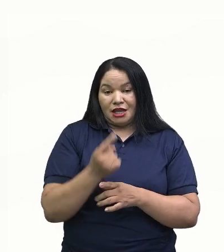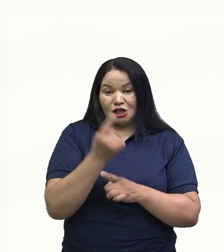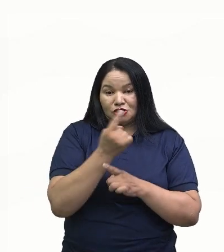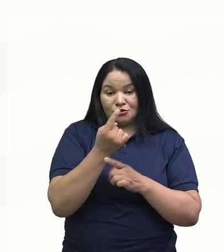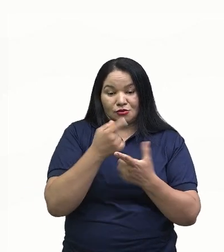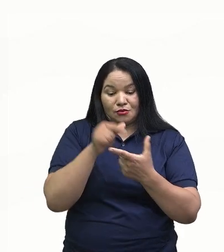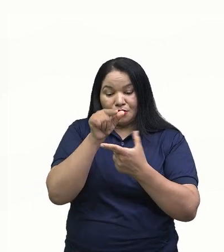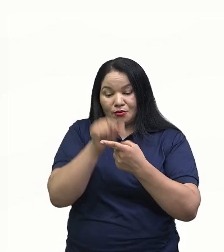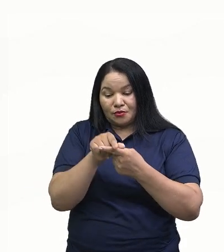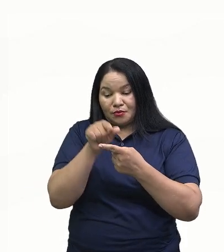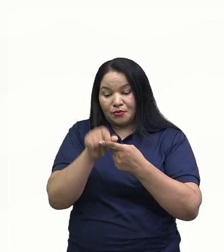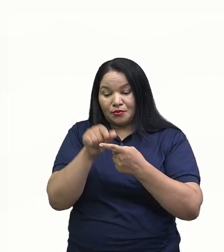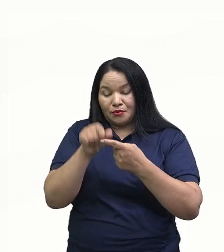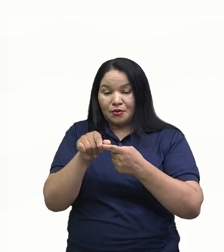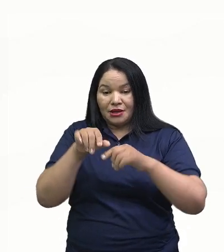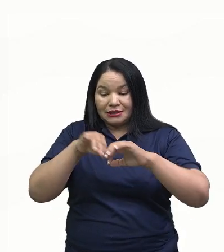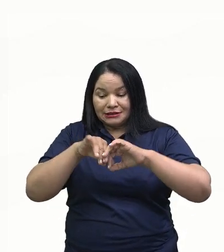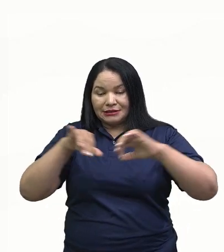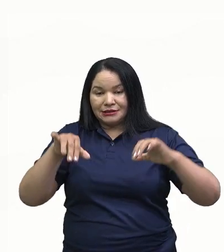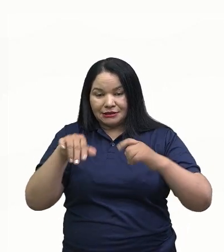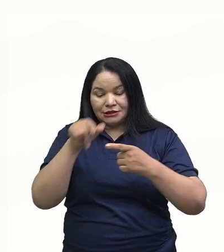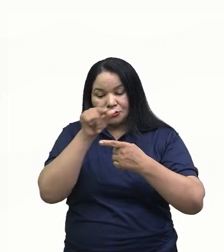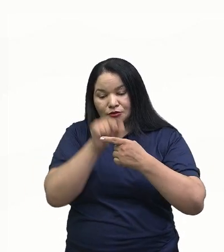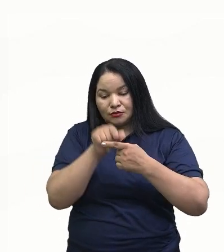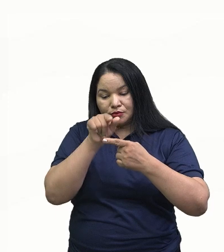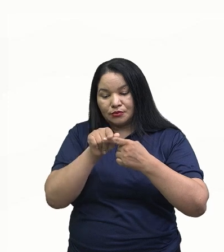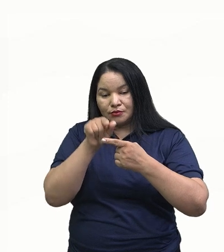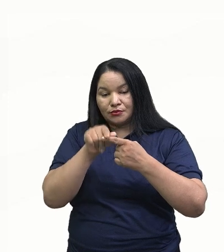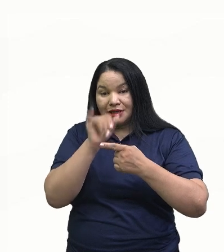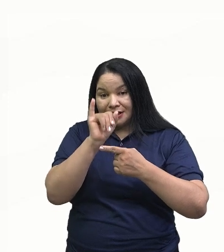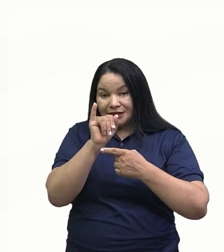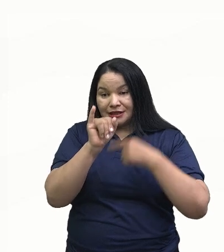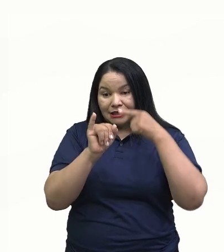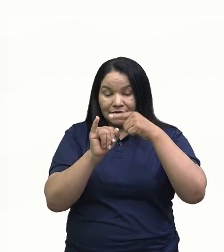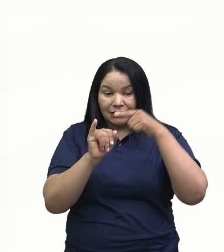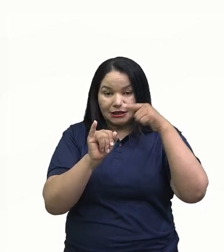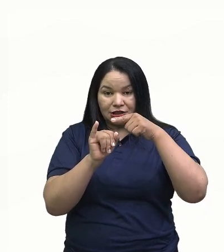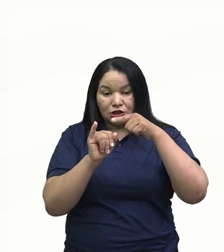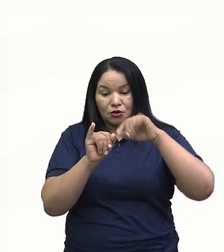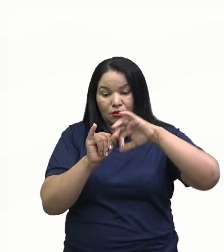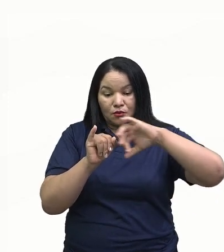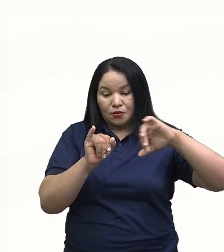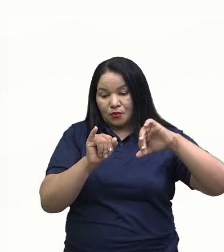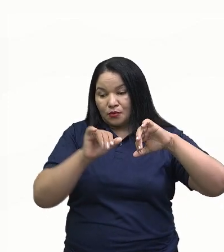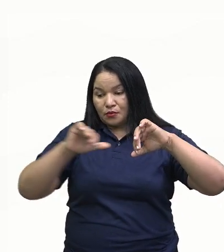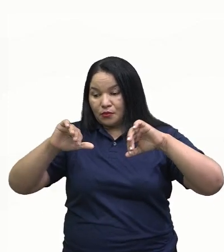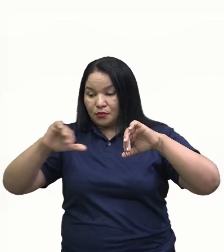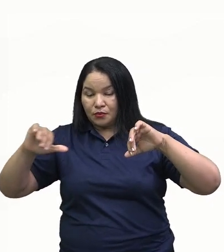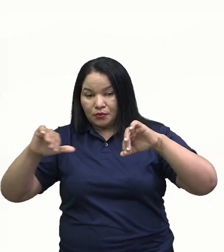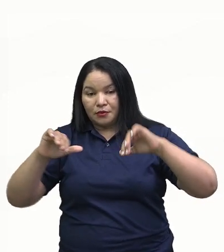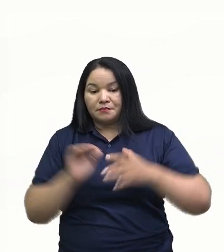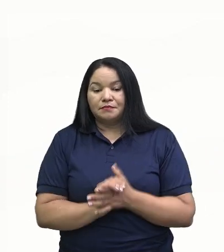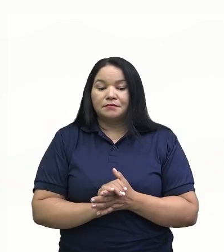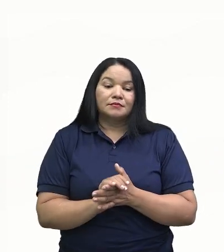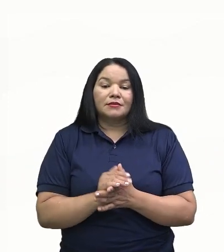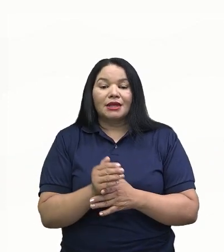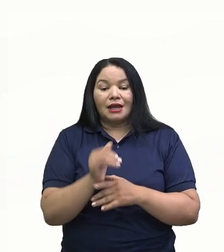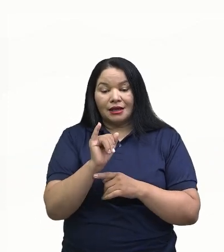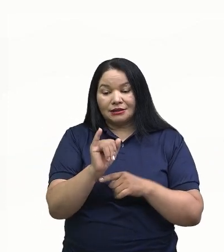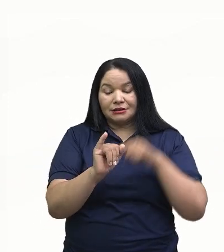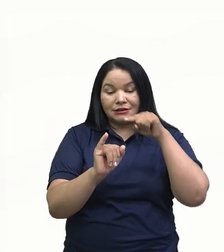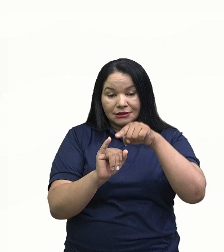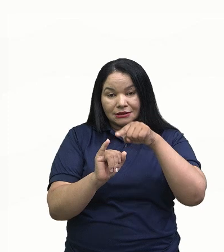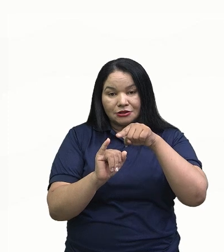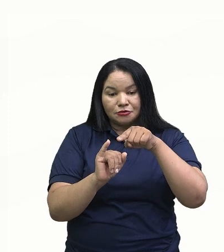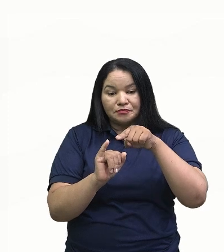na sílaba, ó, quando a gente faz a separação. E quando nós estamos pronunciando a sílaba, o I